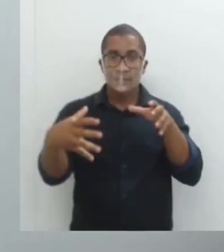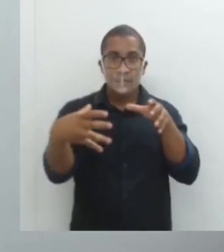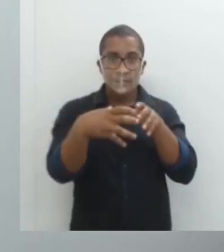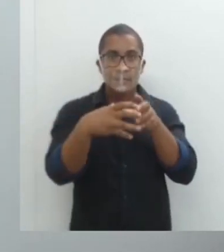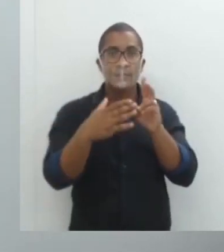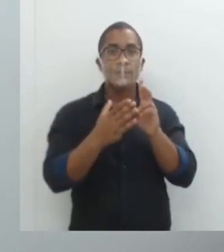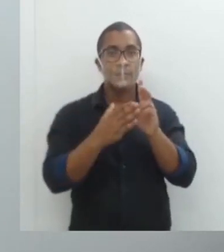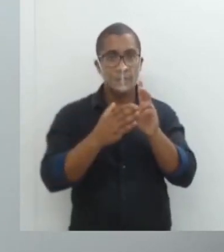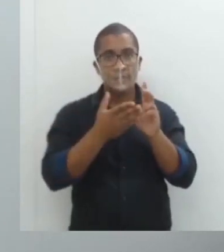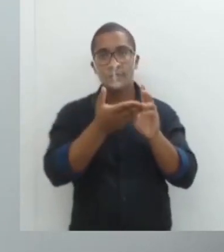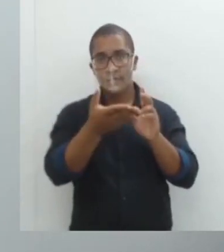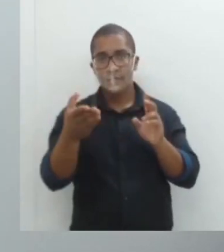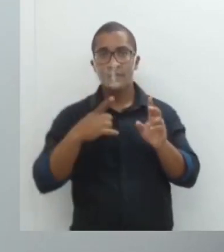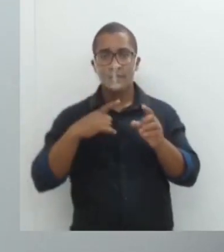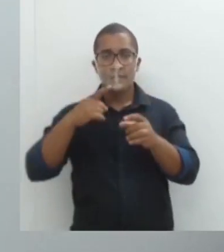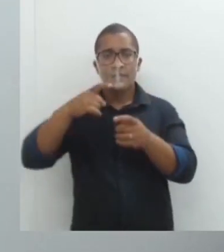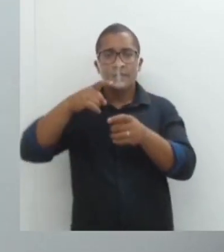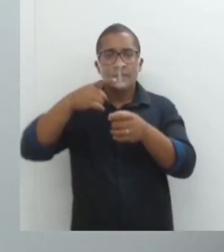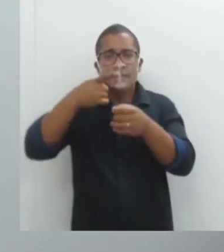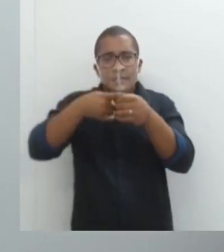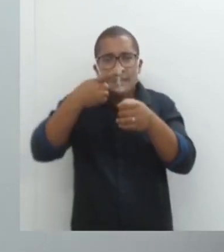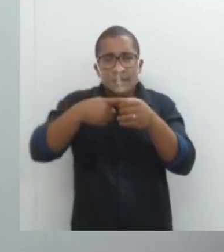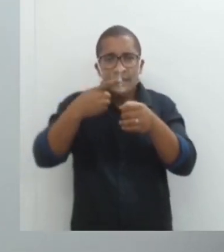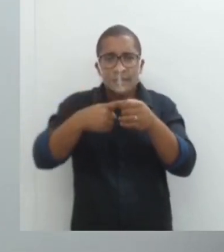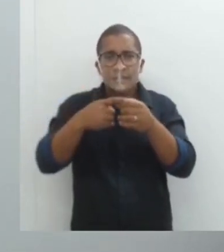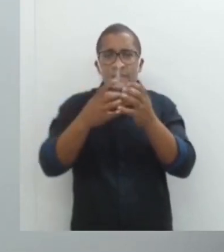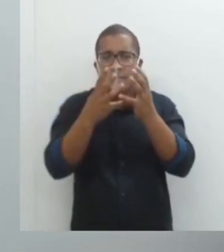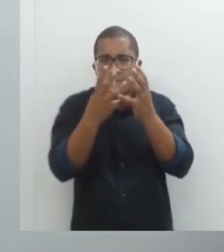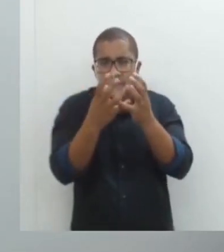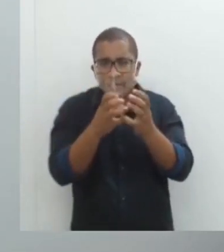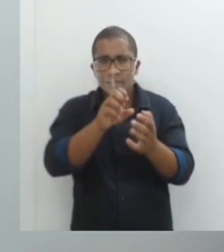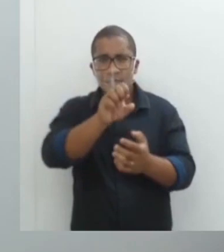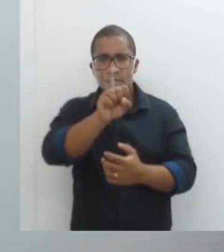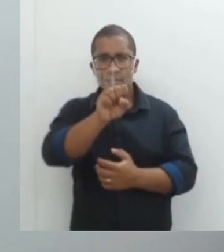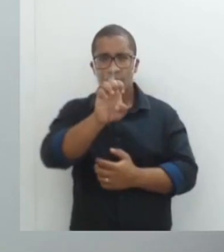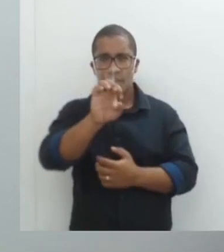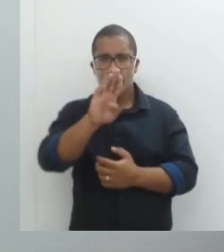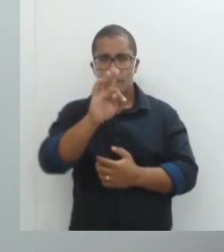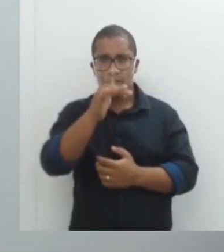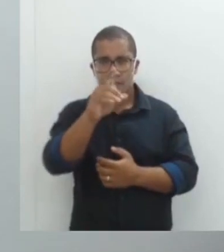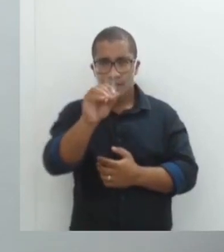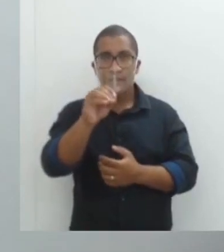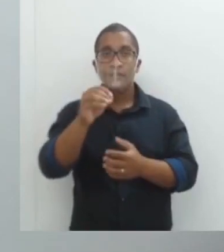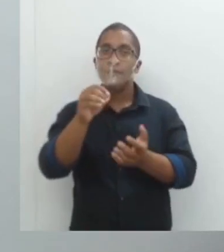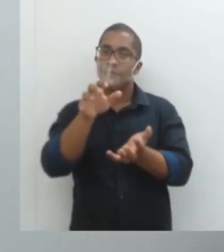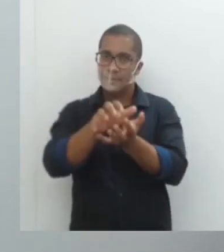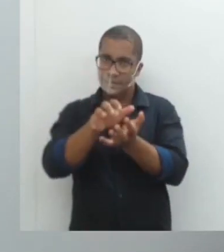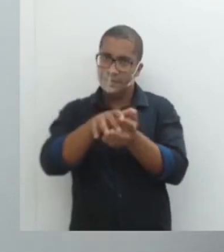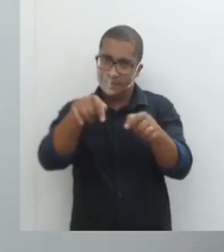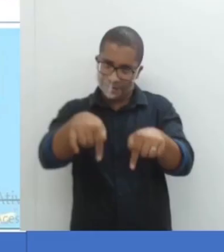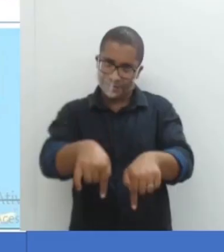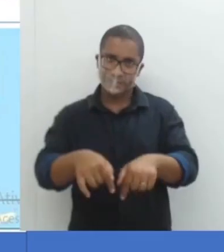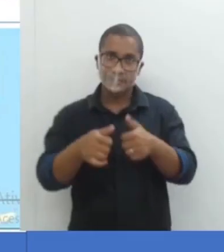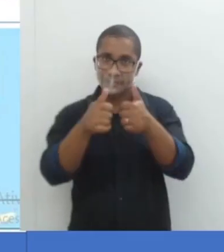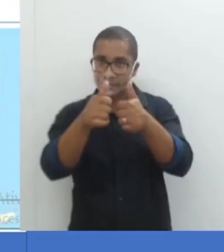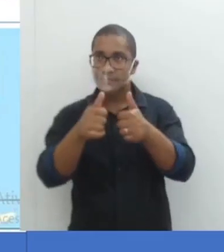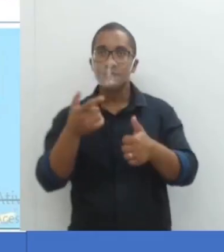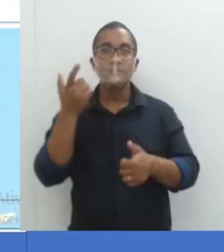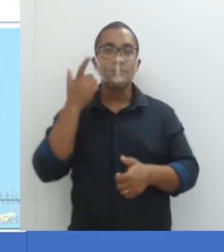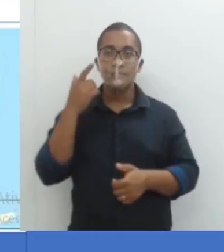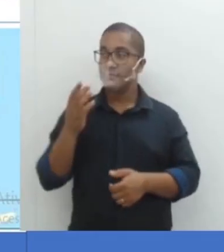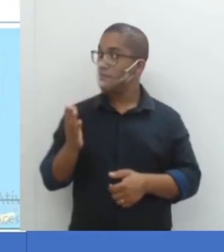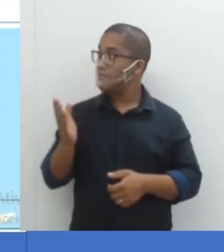que é no sertão do estado de Pernambuco. Tá certo? Já aqui nós teremos na tela